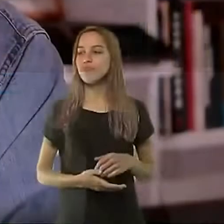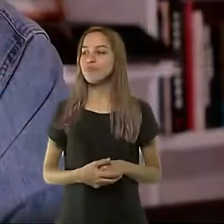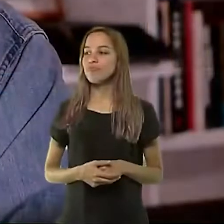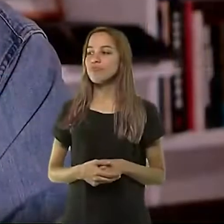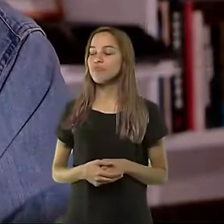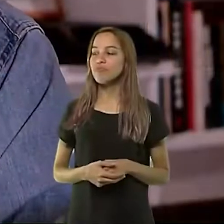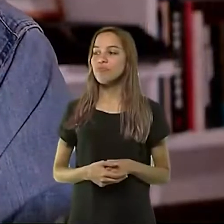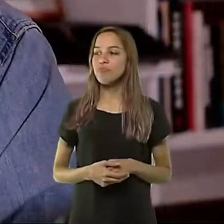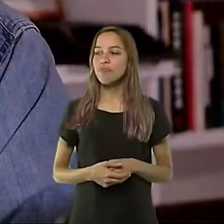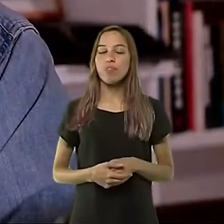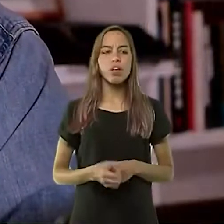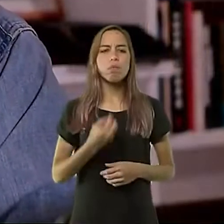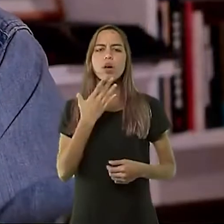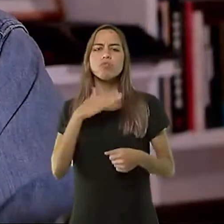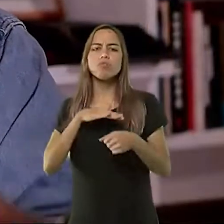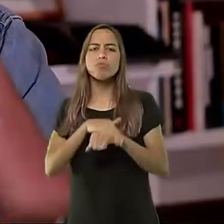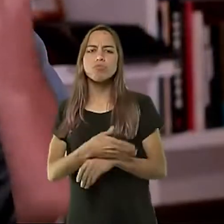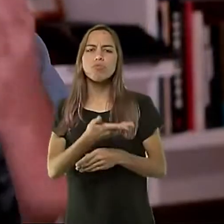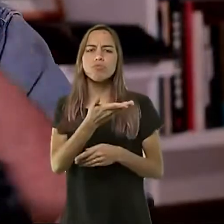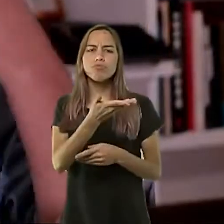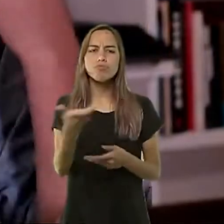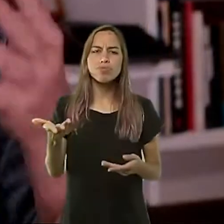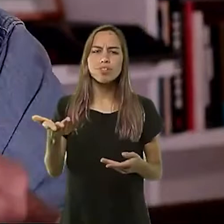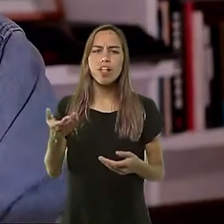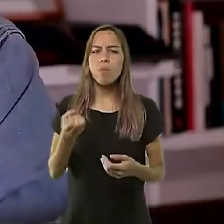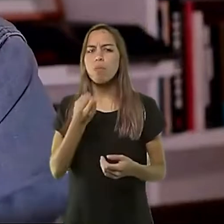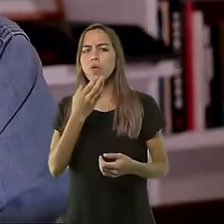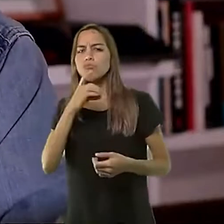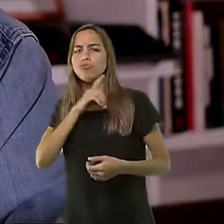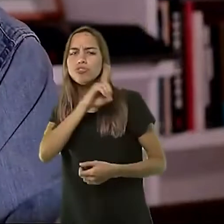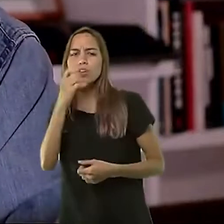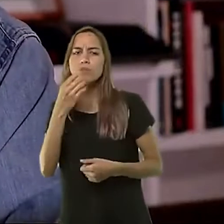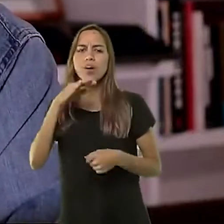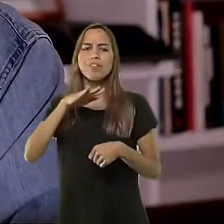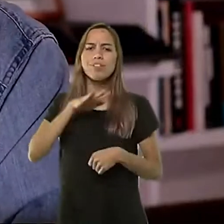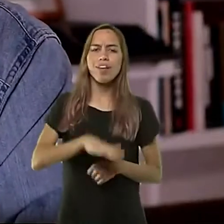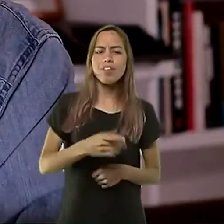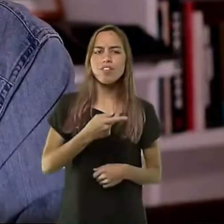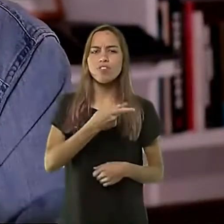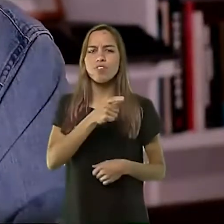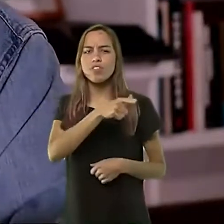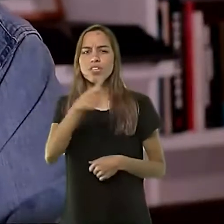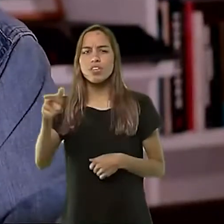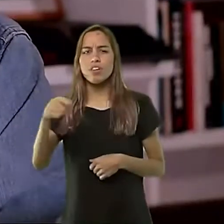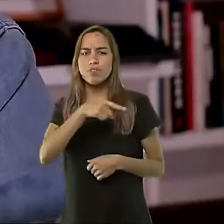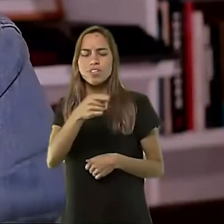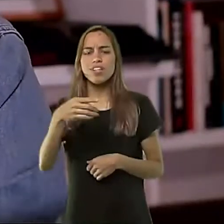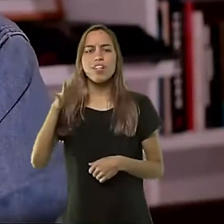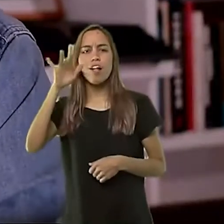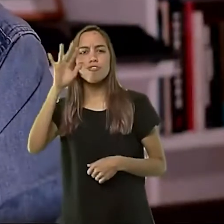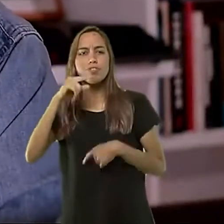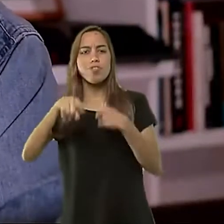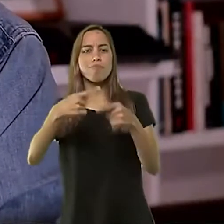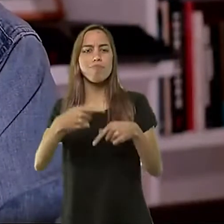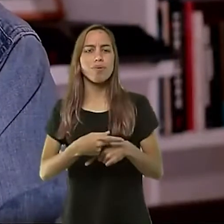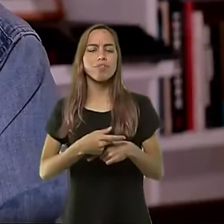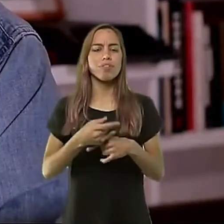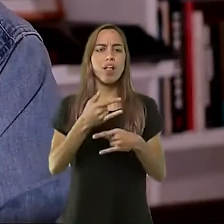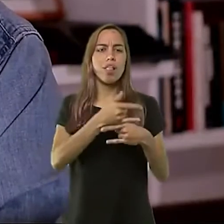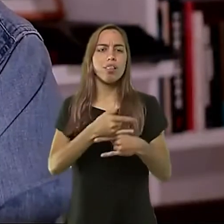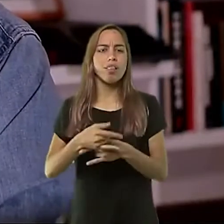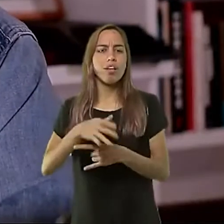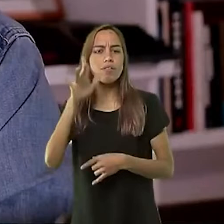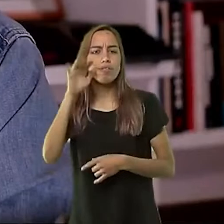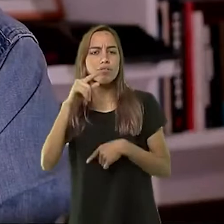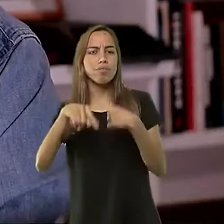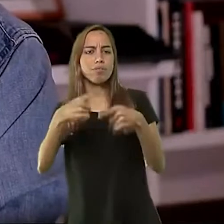está nos assistindo. Muito bom dia ou boa tarde para quem assistir depois aí nas repetições que essa live tiver pela